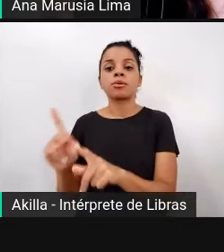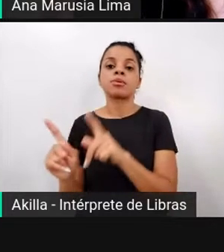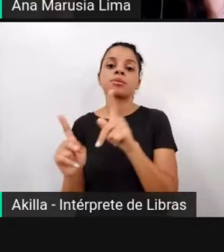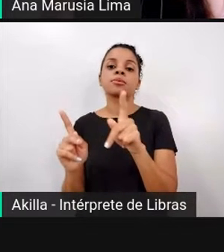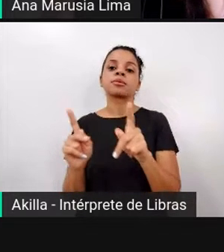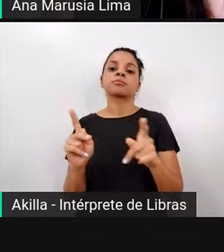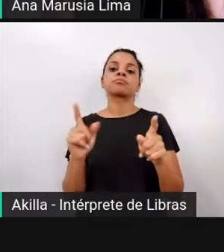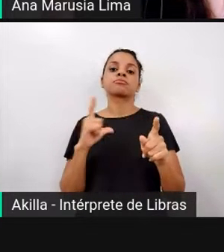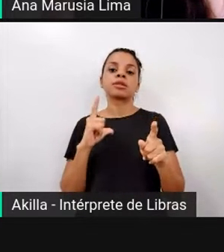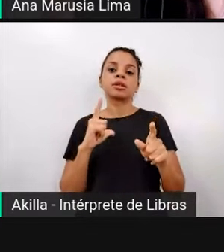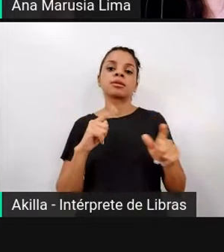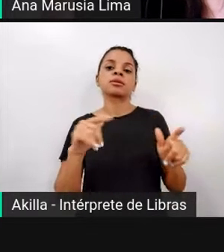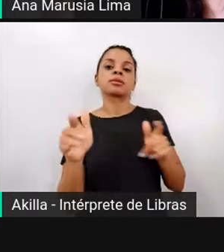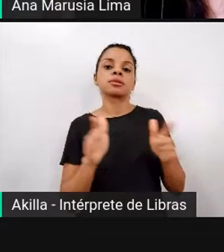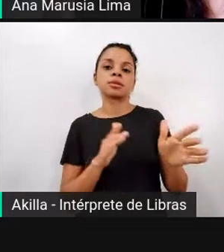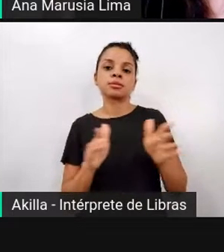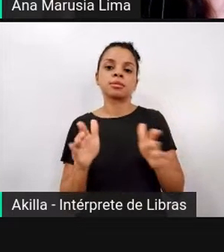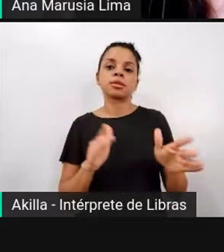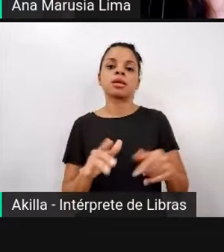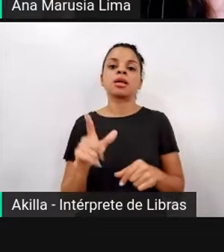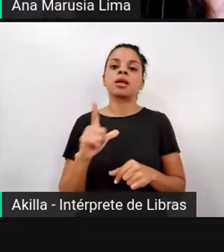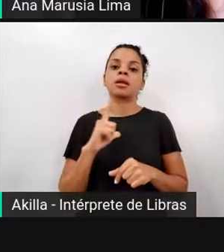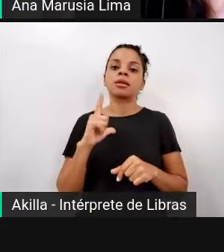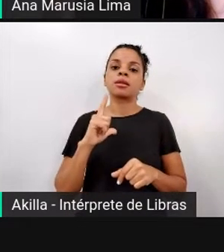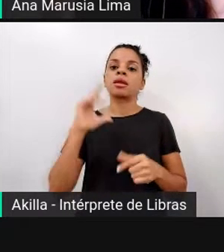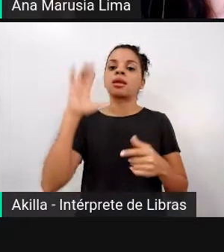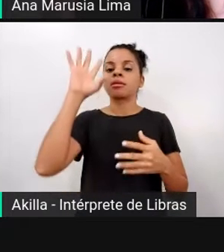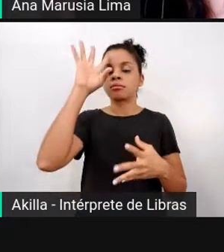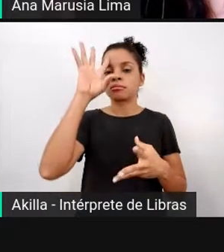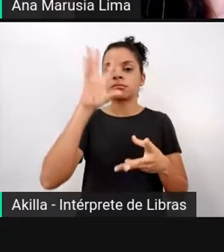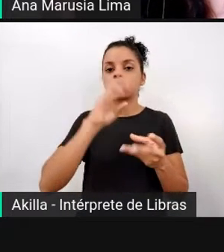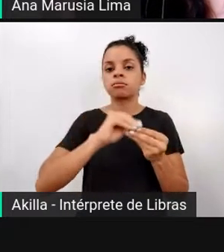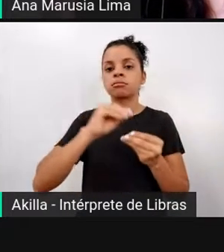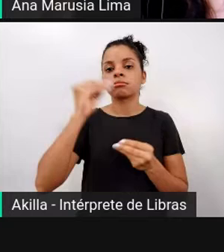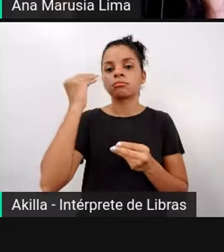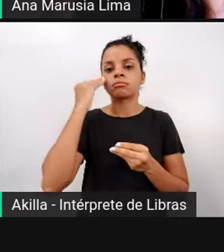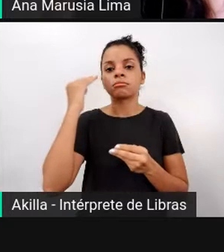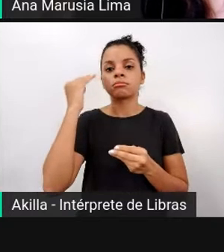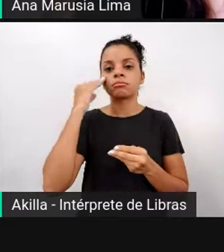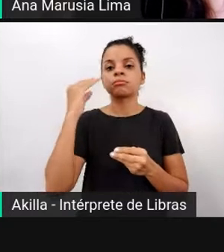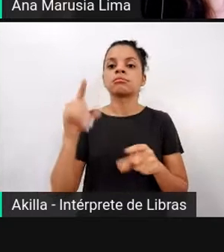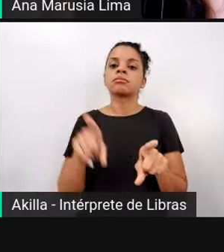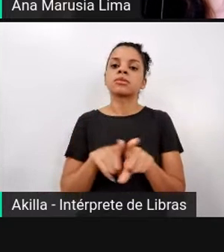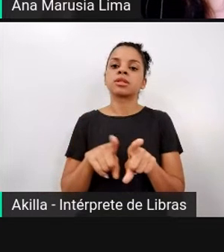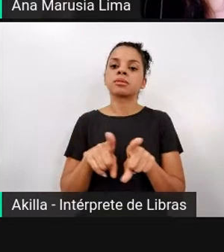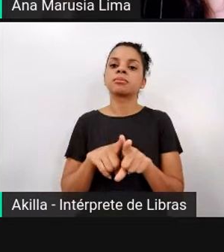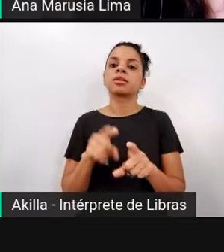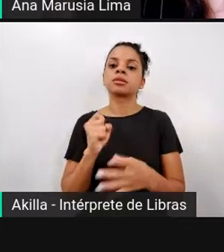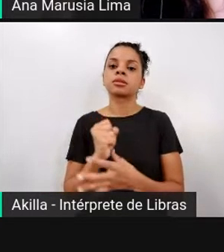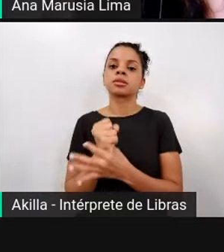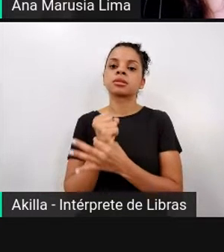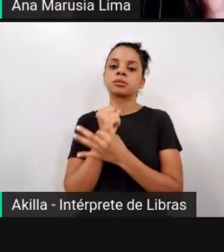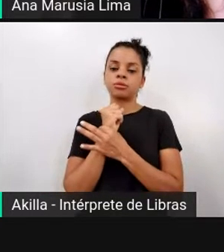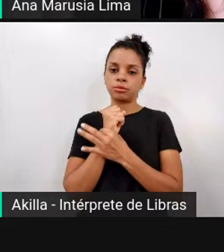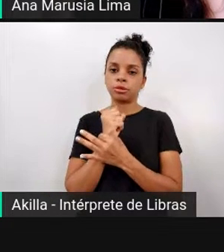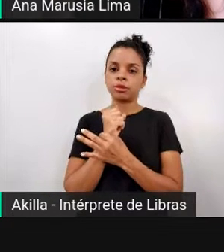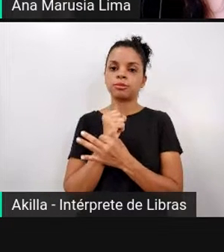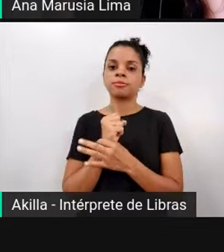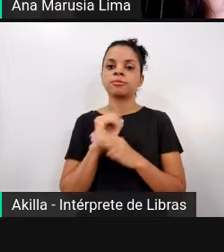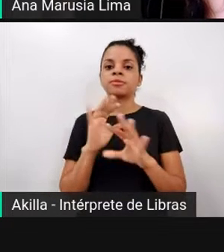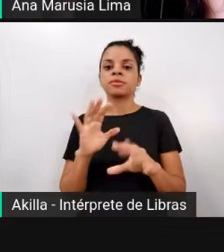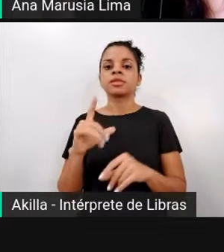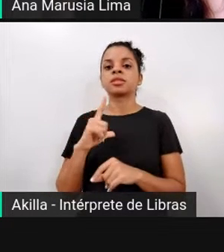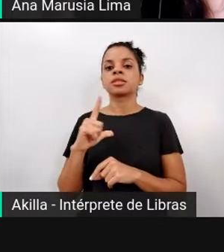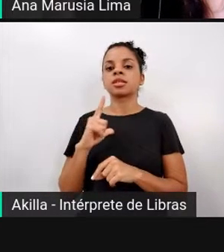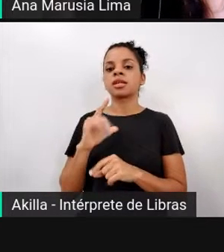compreensível e precisa criar um sentimento de pertença nas pessoas. E aos críticos que dizem que o desinteresse político é causado pela individualização e